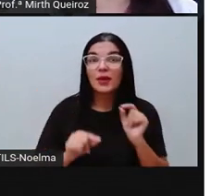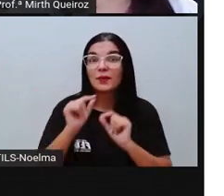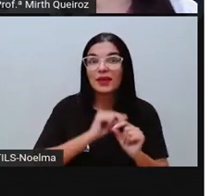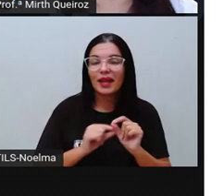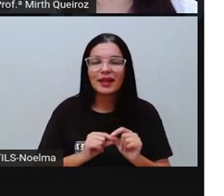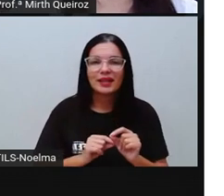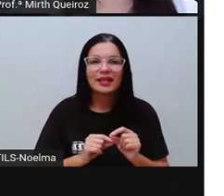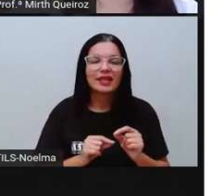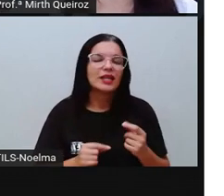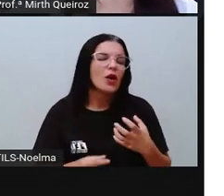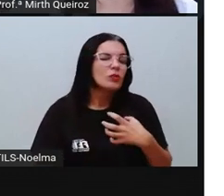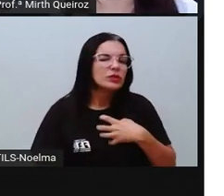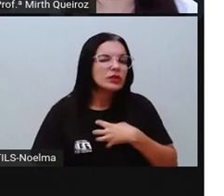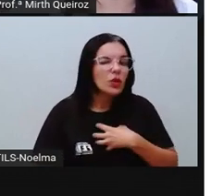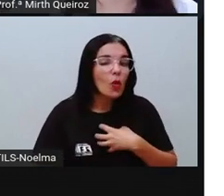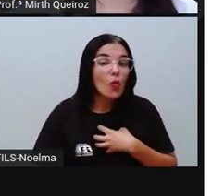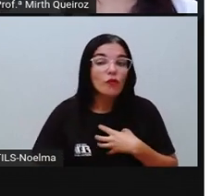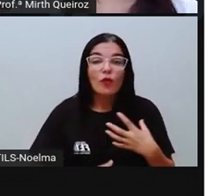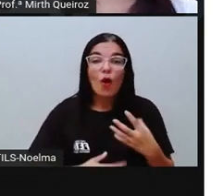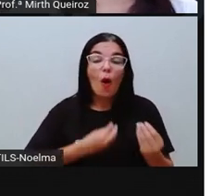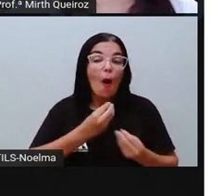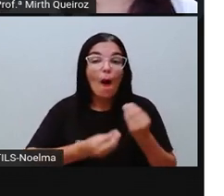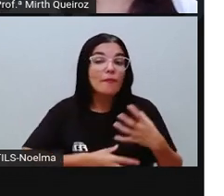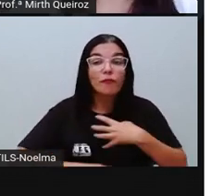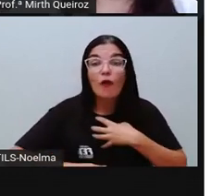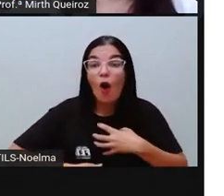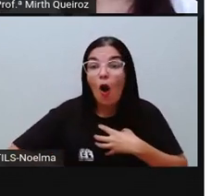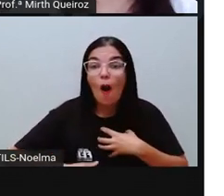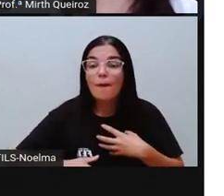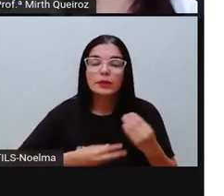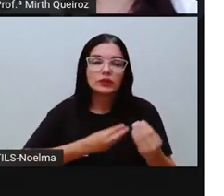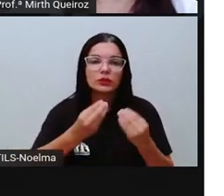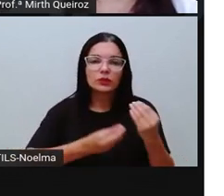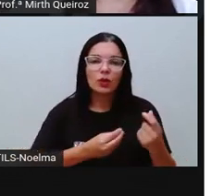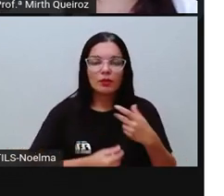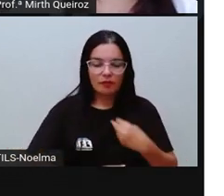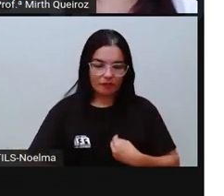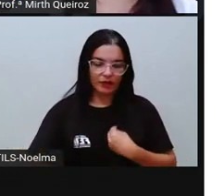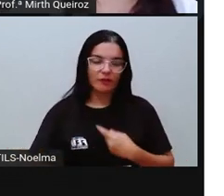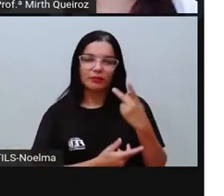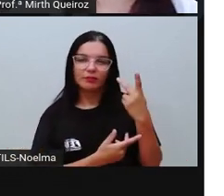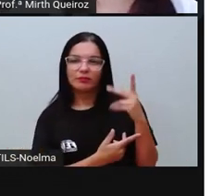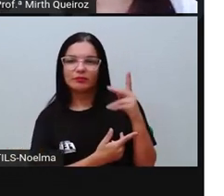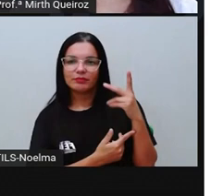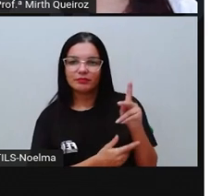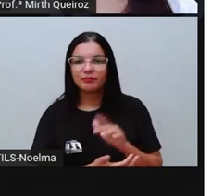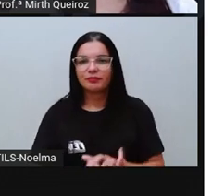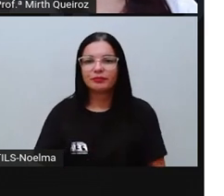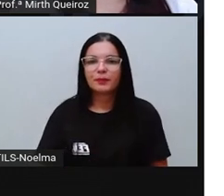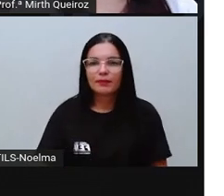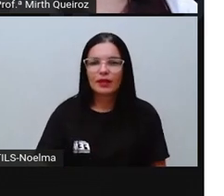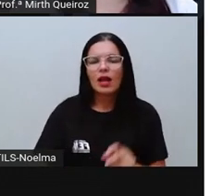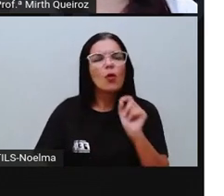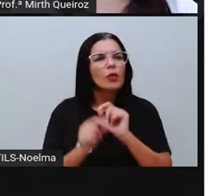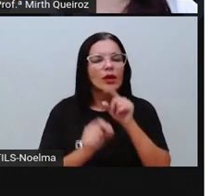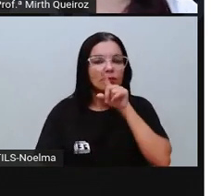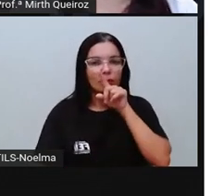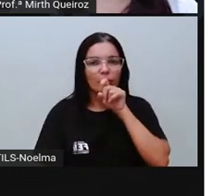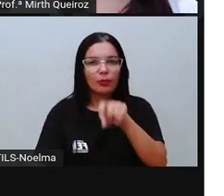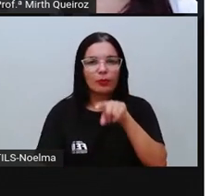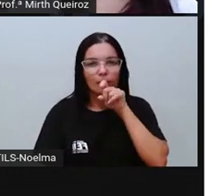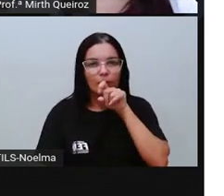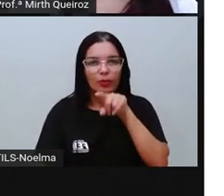conhecer alguns hábitos aqui deste animal. Primeiro deles, os tamanduás bandeiras, eles têm